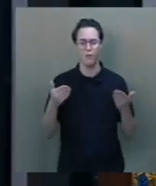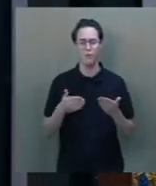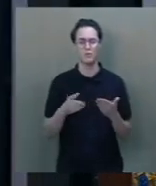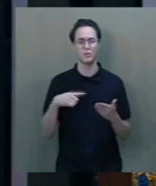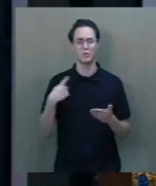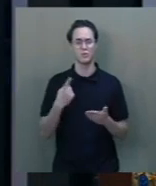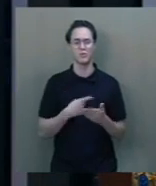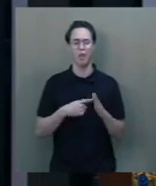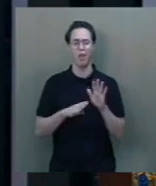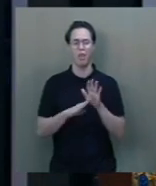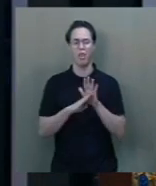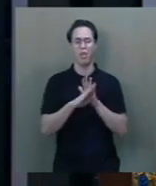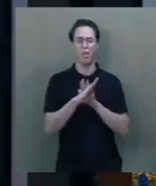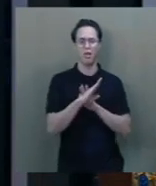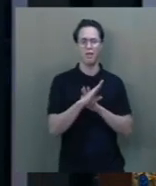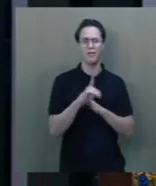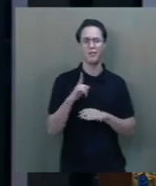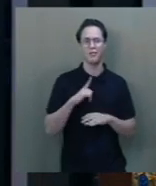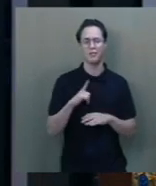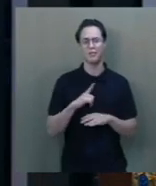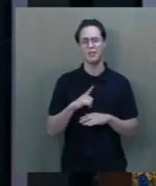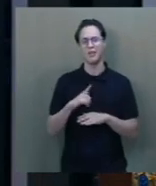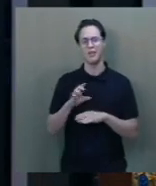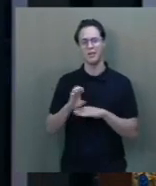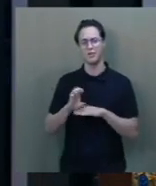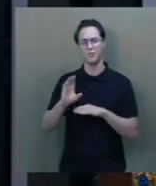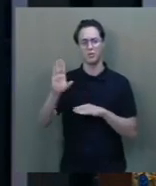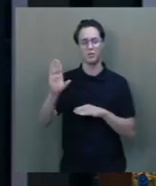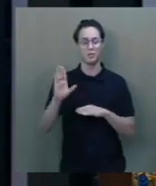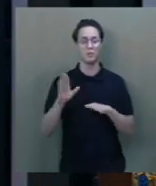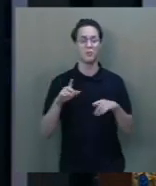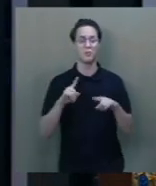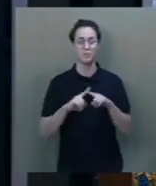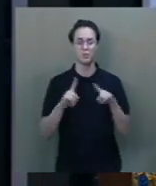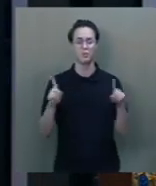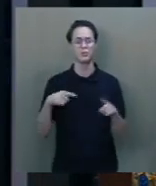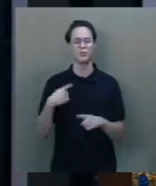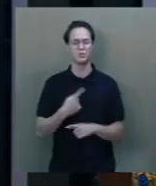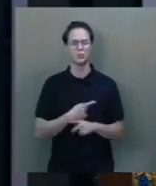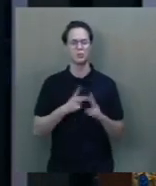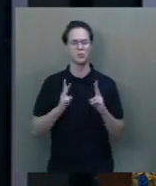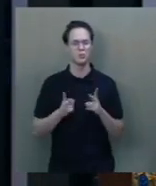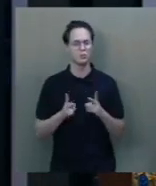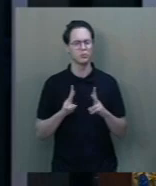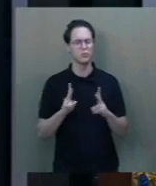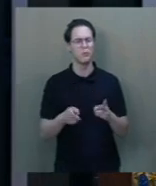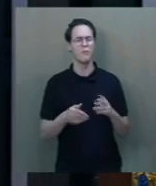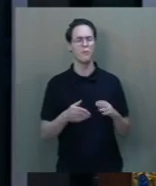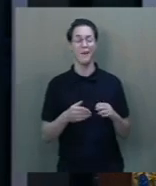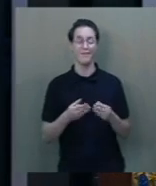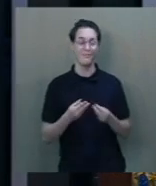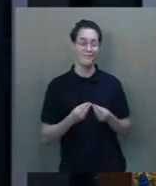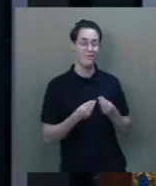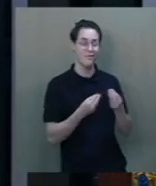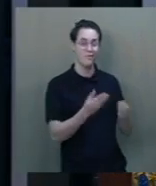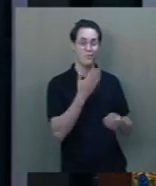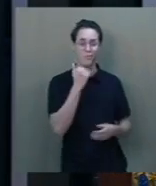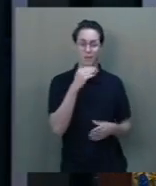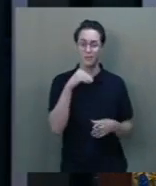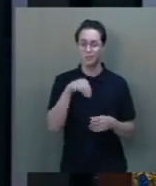Triplicamos o valor das nossas exportações, mas nem por isso deixamos de abastecer o mercado interno, com mais